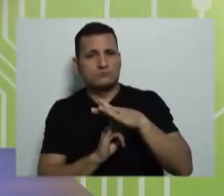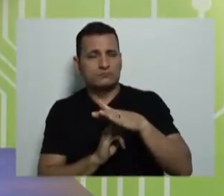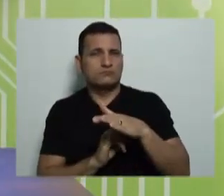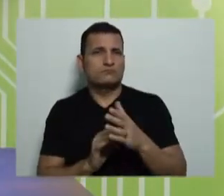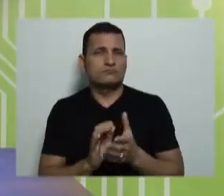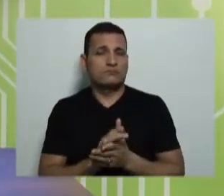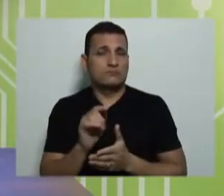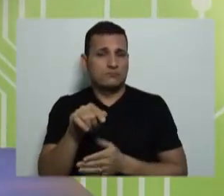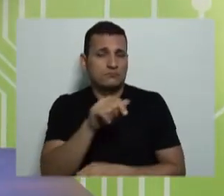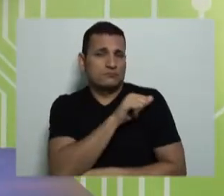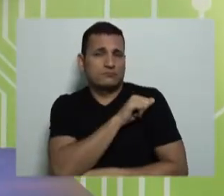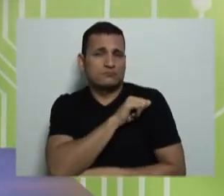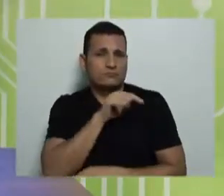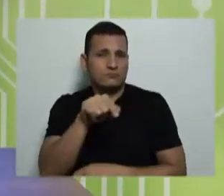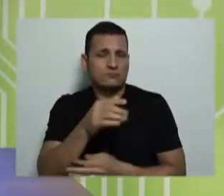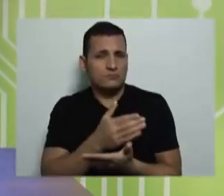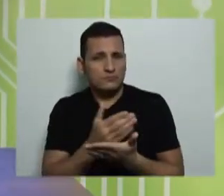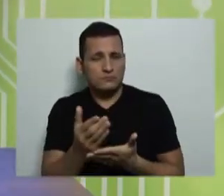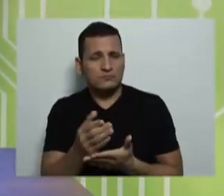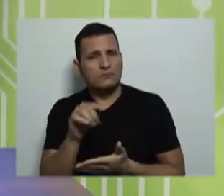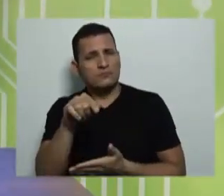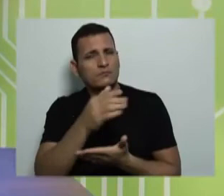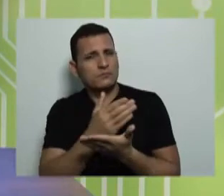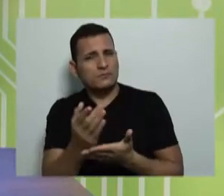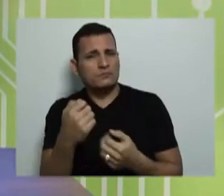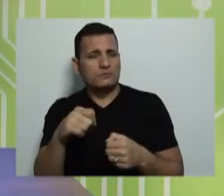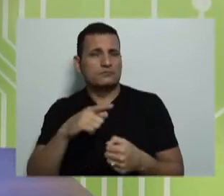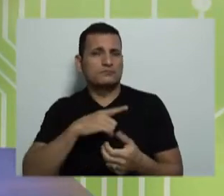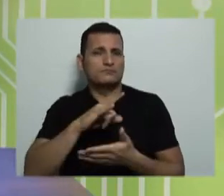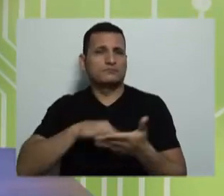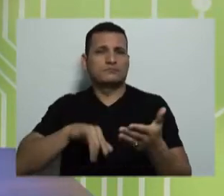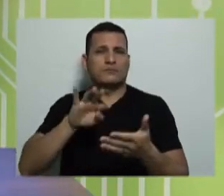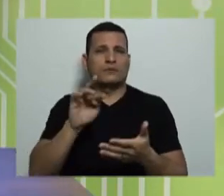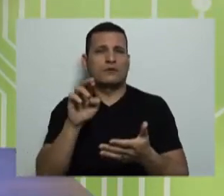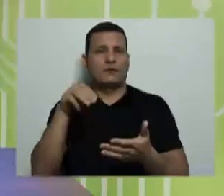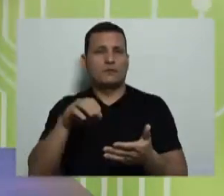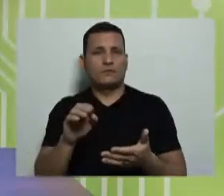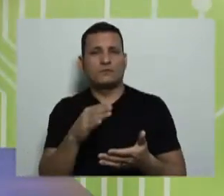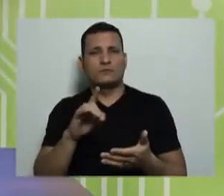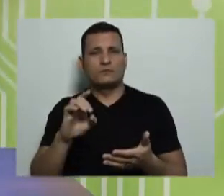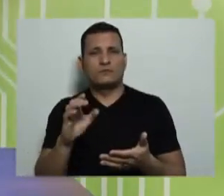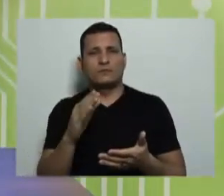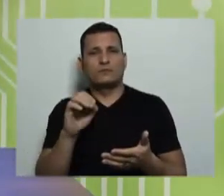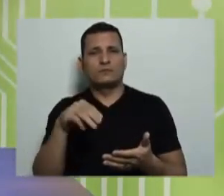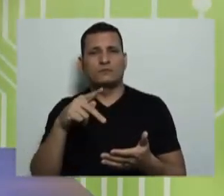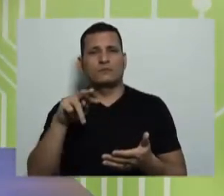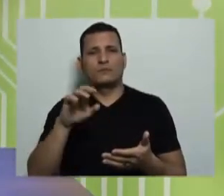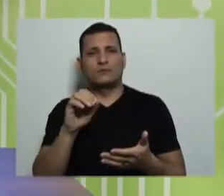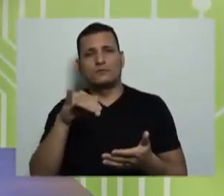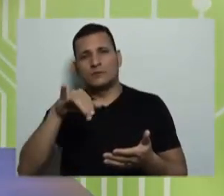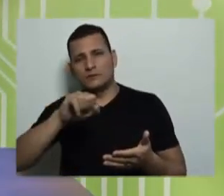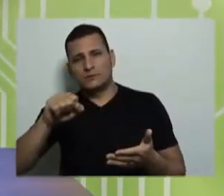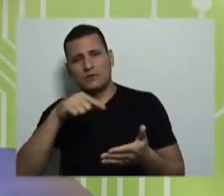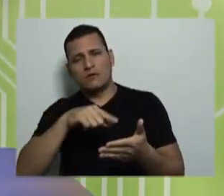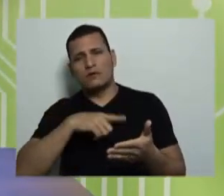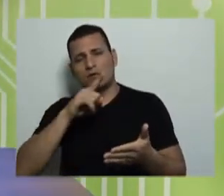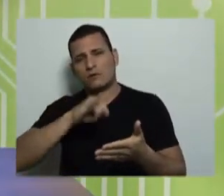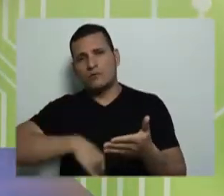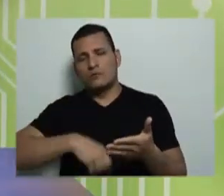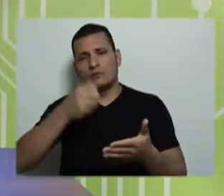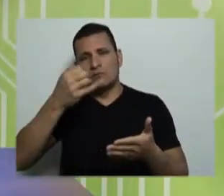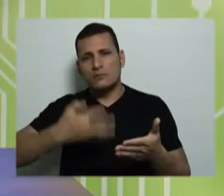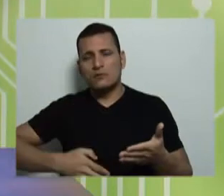vai começar. Para ele começar, é necessário ter um termo de compromisso de estágio. É um documento que vai dizer que está se iniciando uma relação de